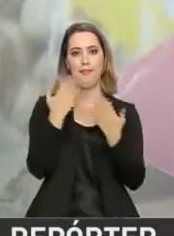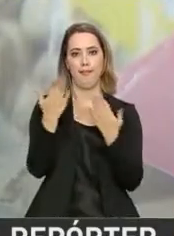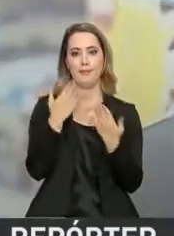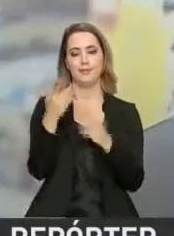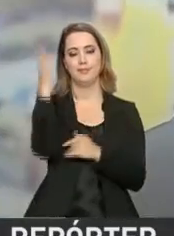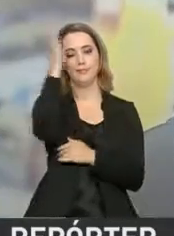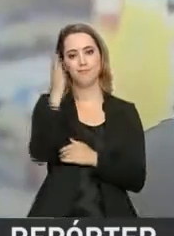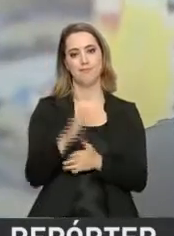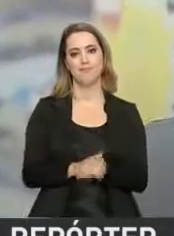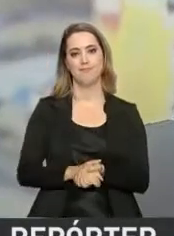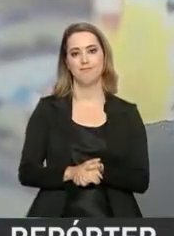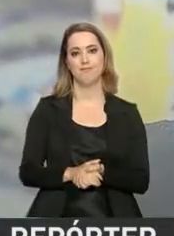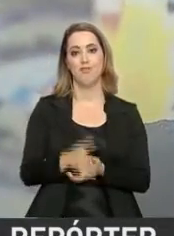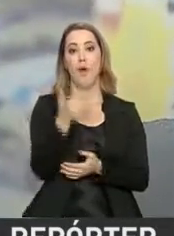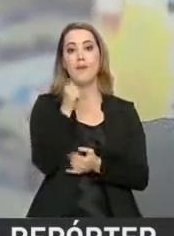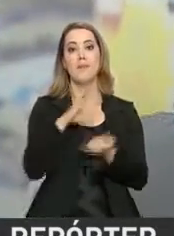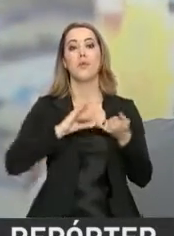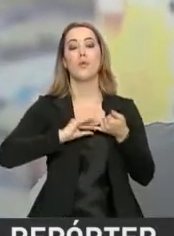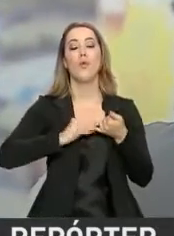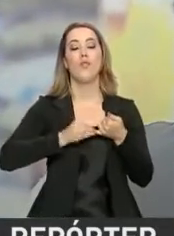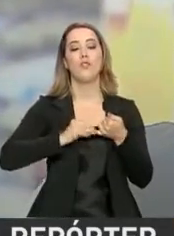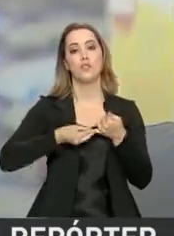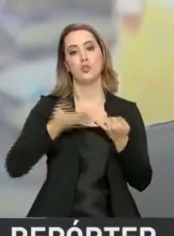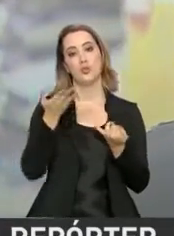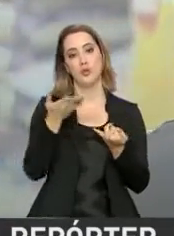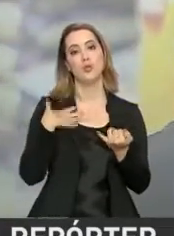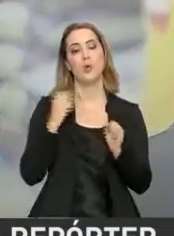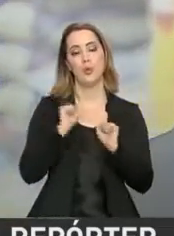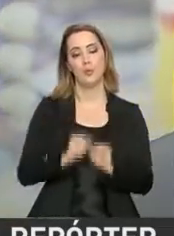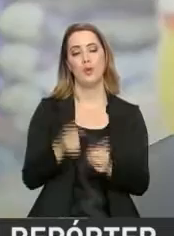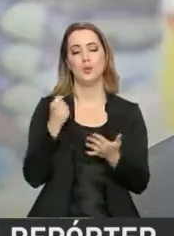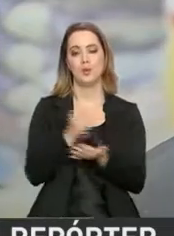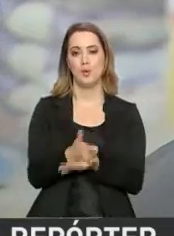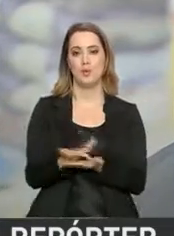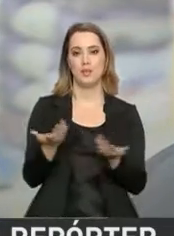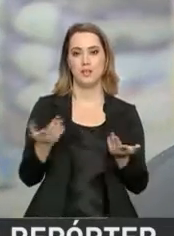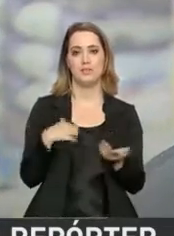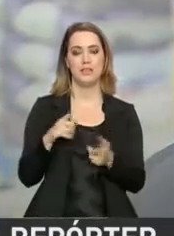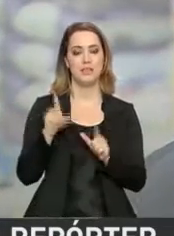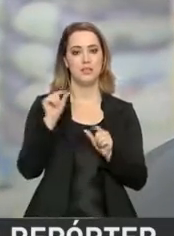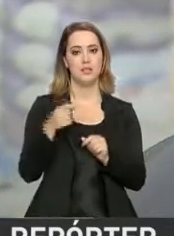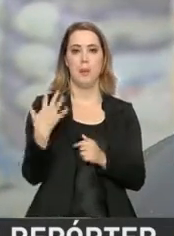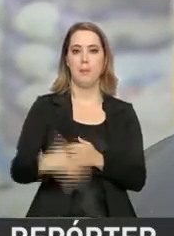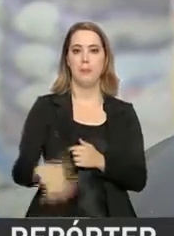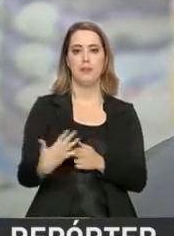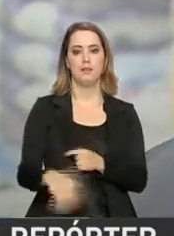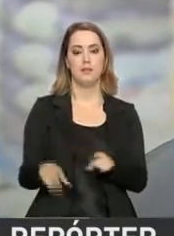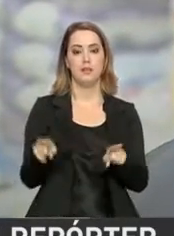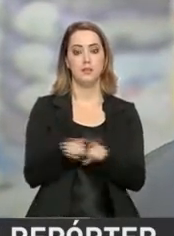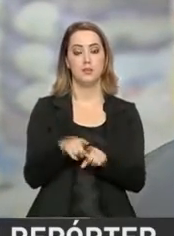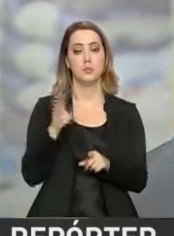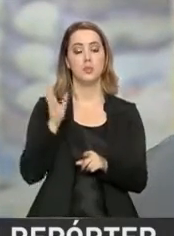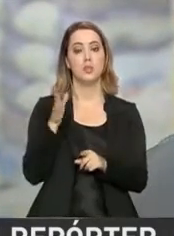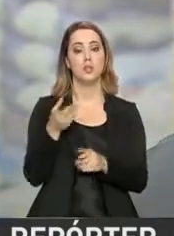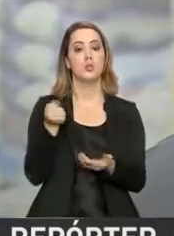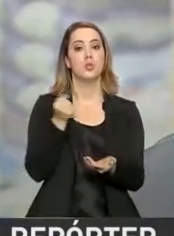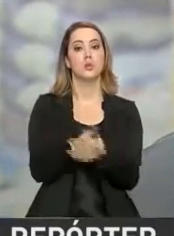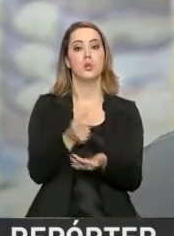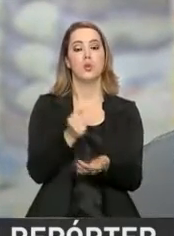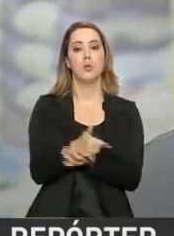brasileiro. O feijão. O feijão agora está dando para comprar. Bem mais barato. Porque eu já comprei de